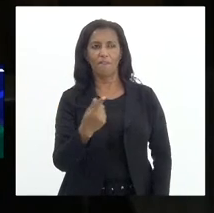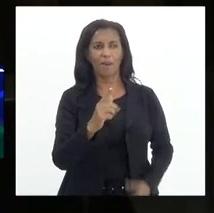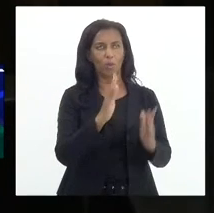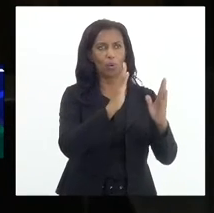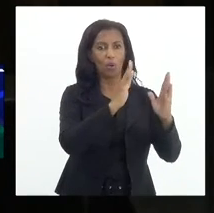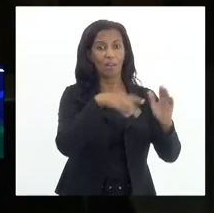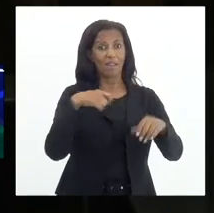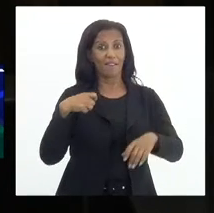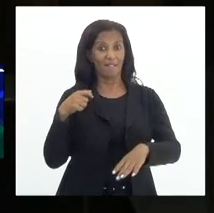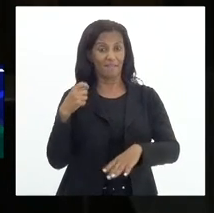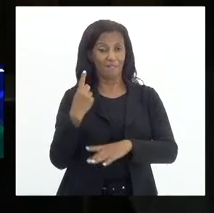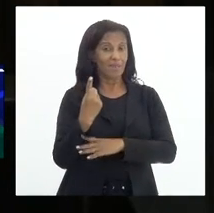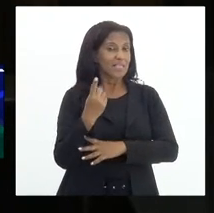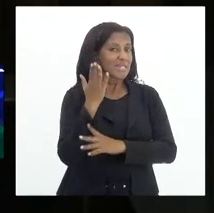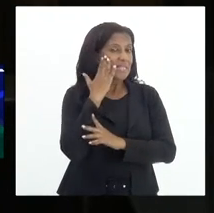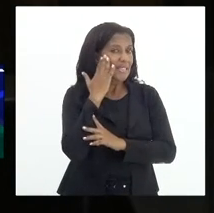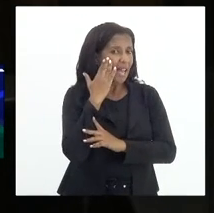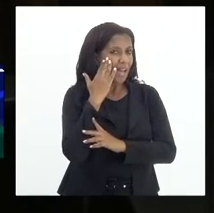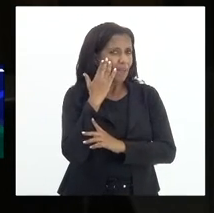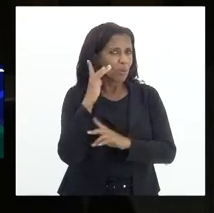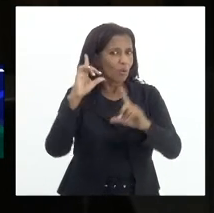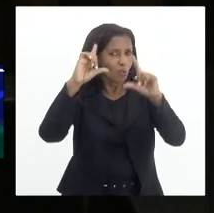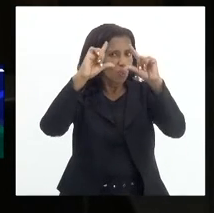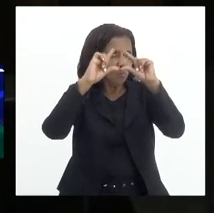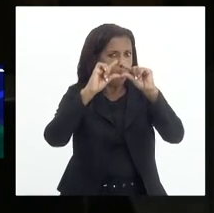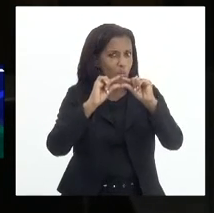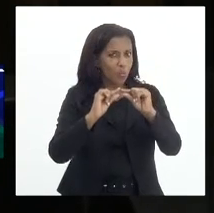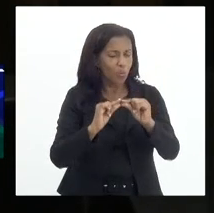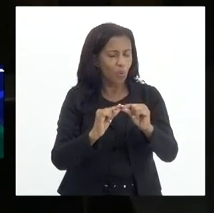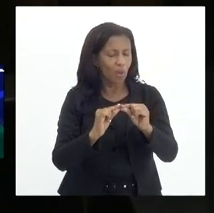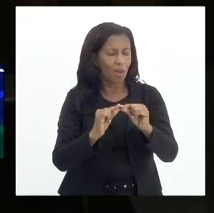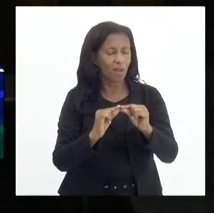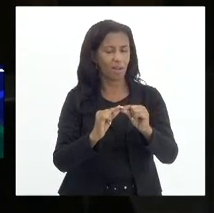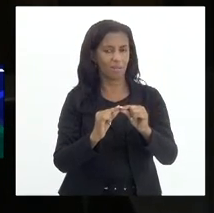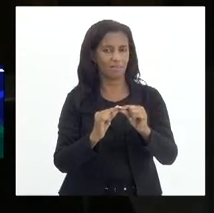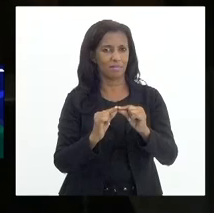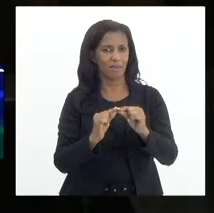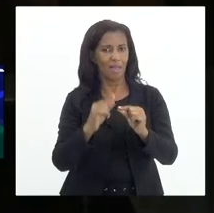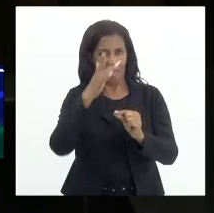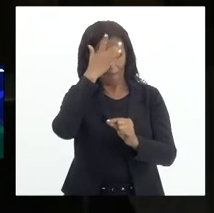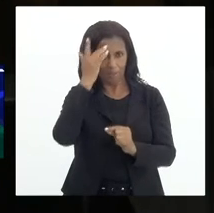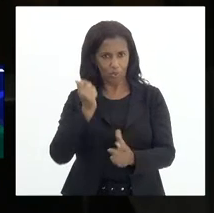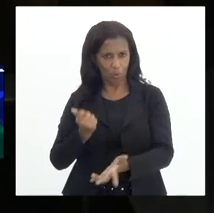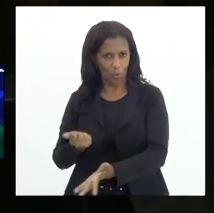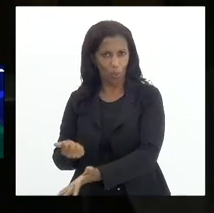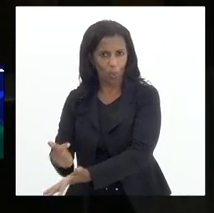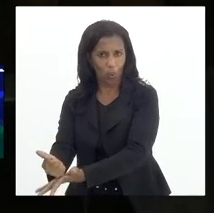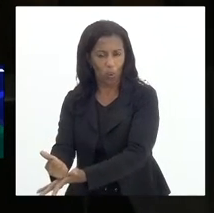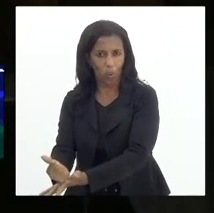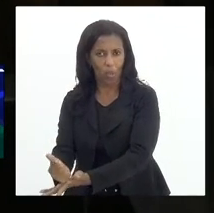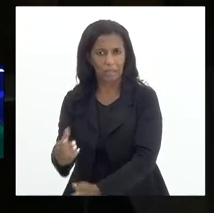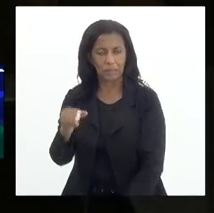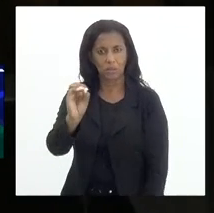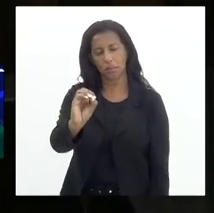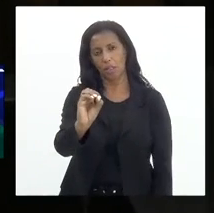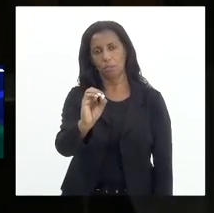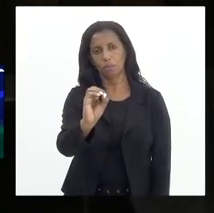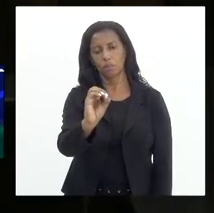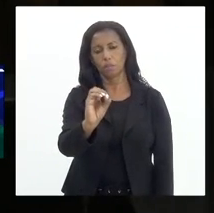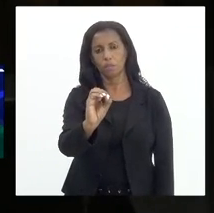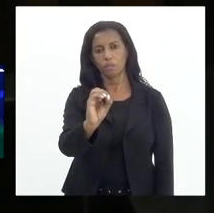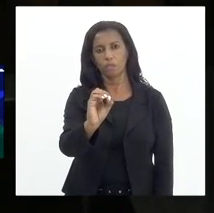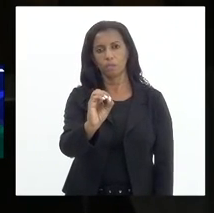6 meses. Sabe qual foi a redução no preço final ao consumidor? Zero.